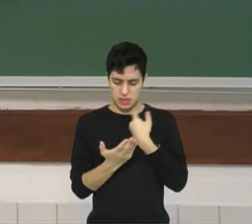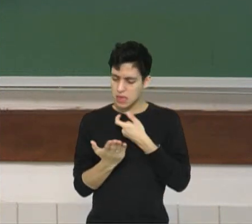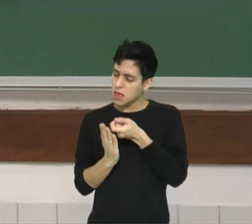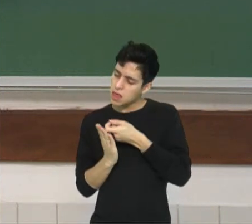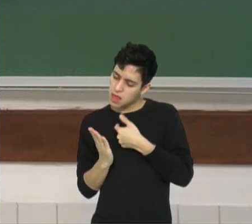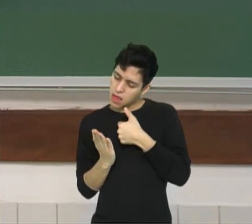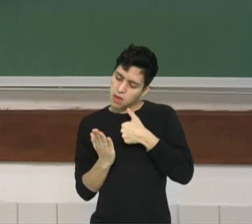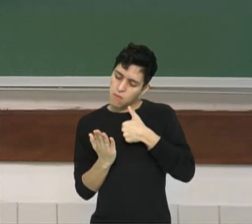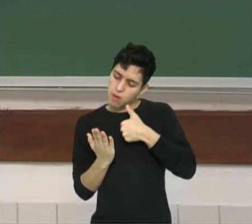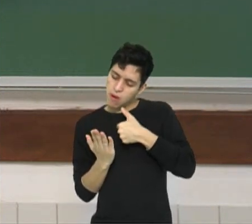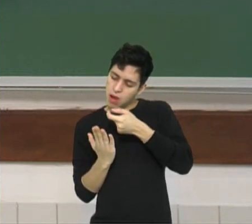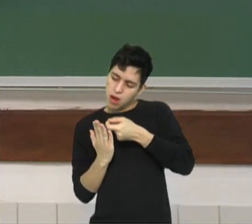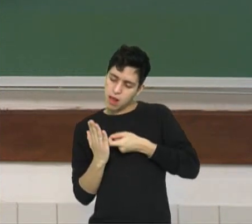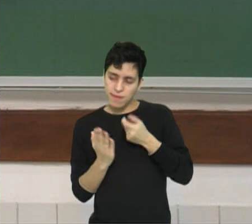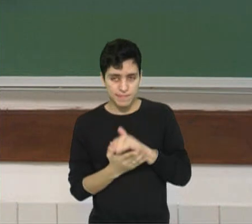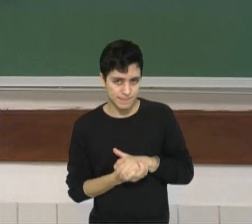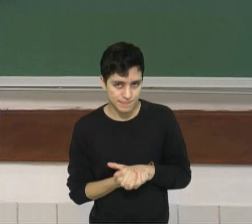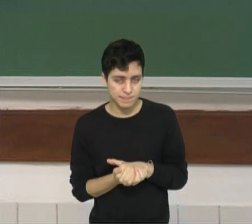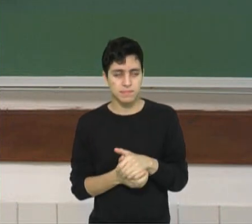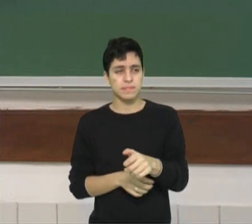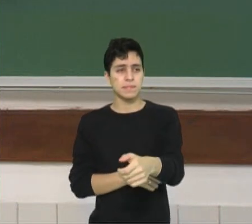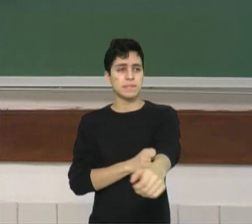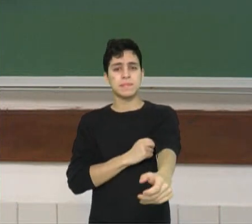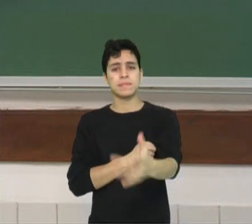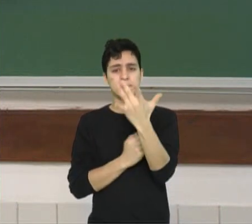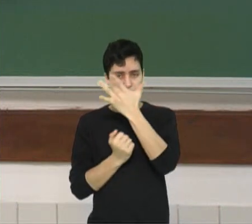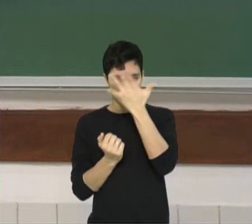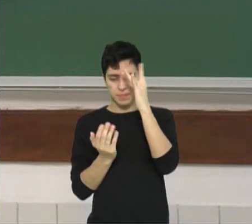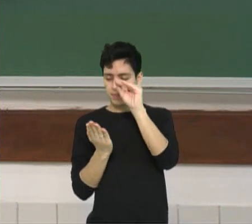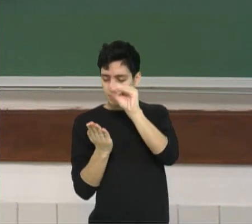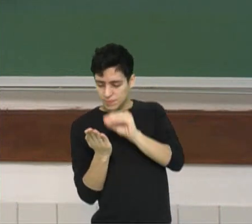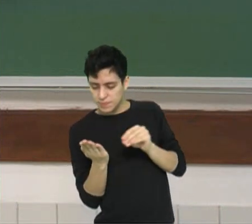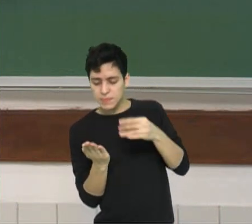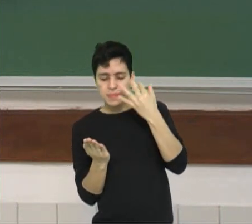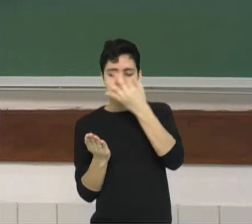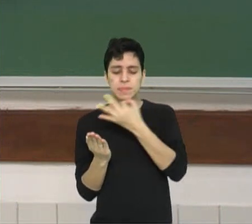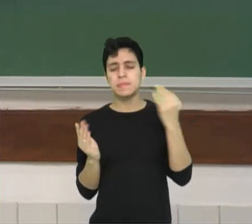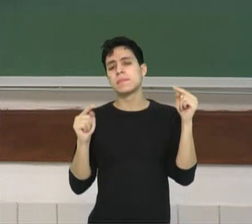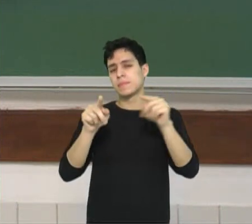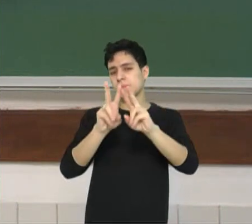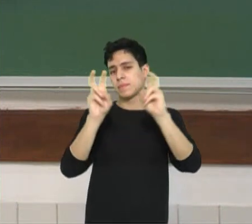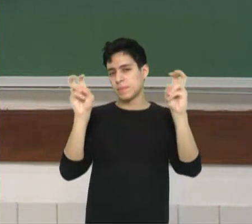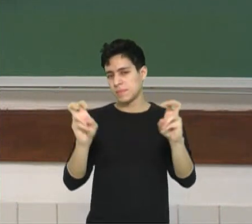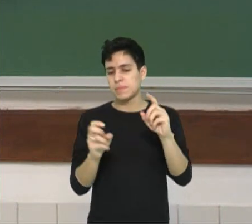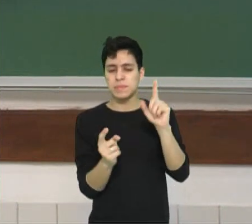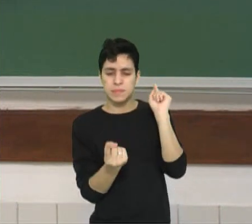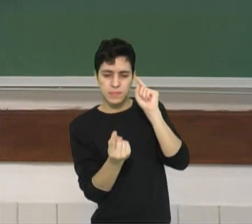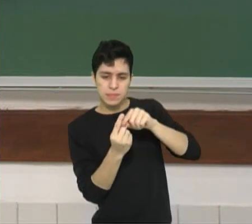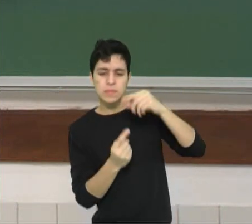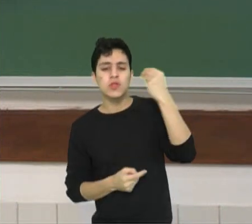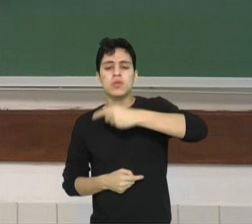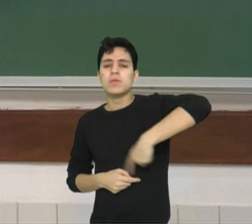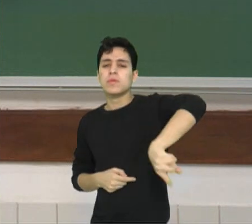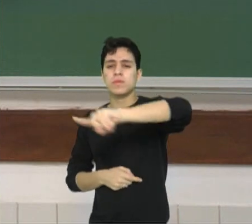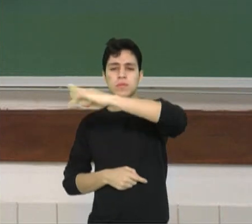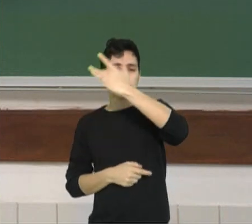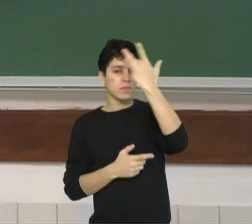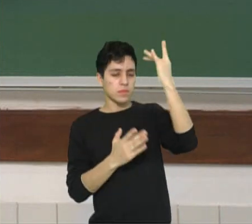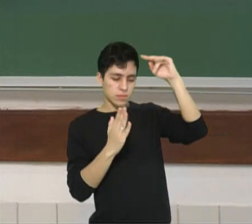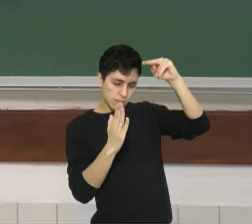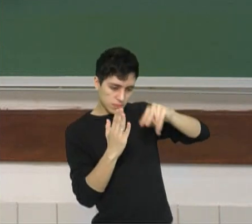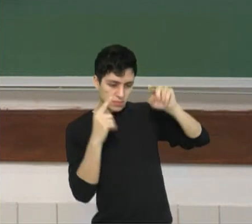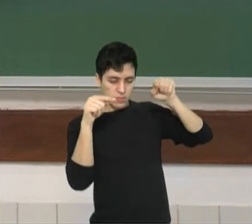há um 4º trimestre. Então, continue com o contato para retirar as listas de exercícios, os kits e responder